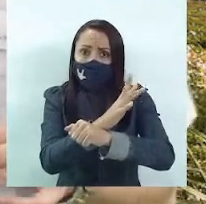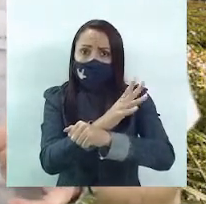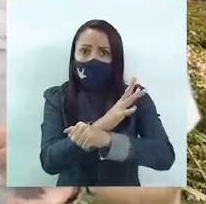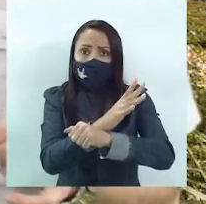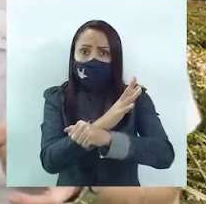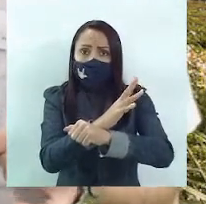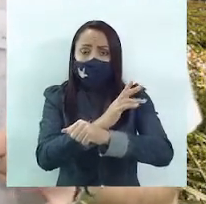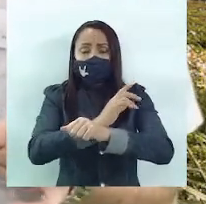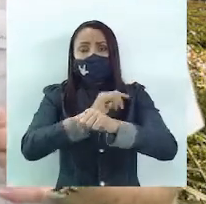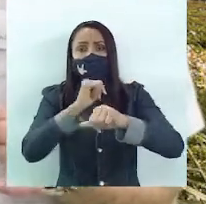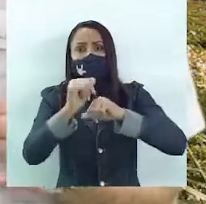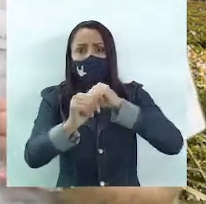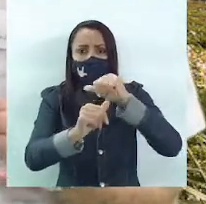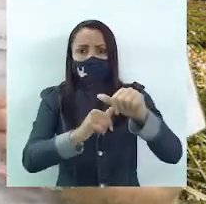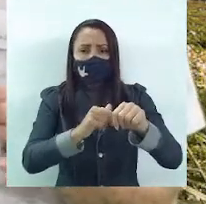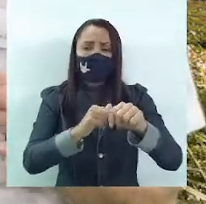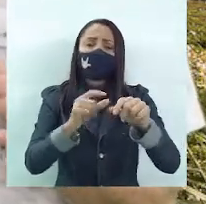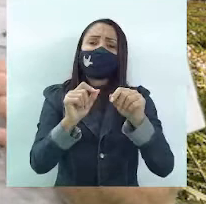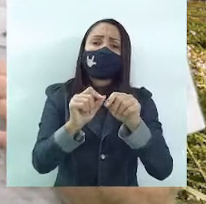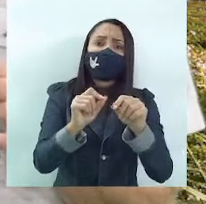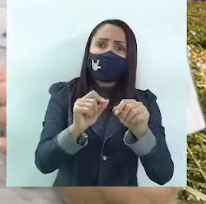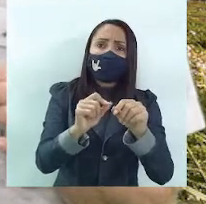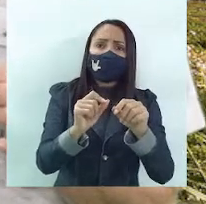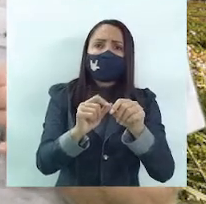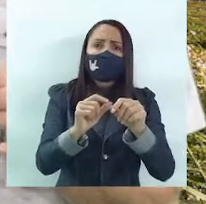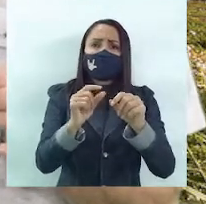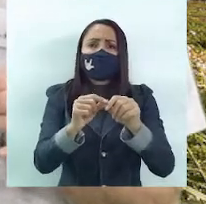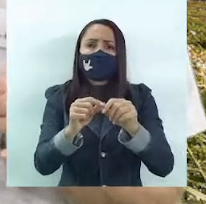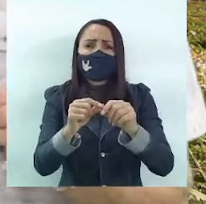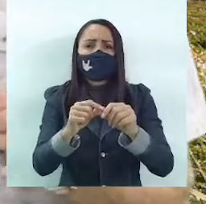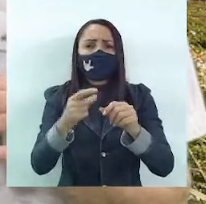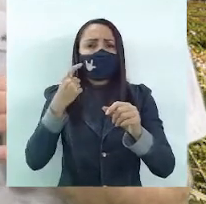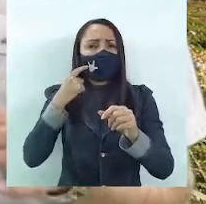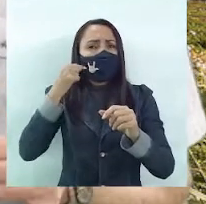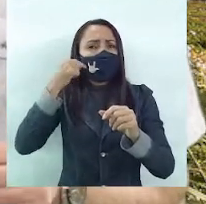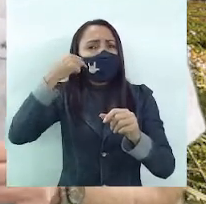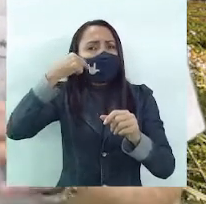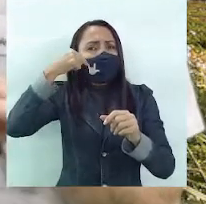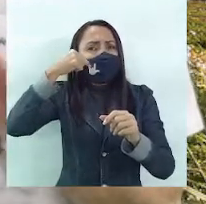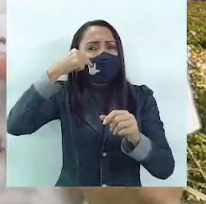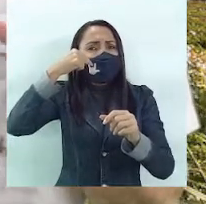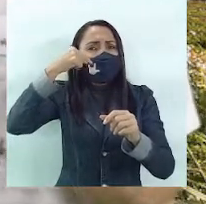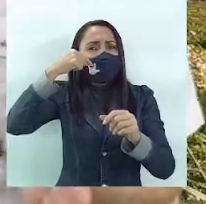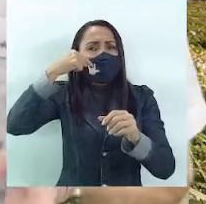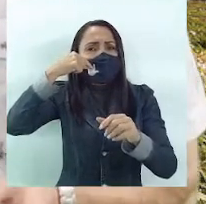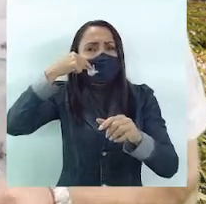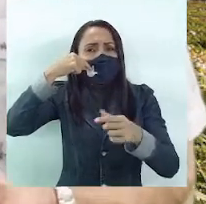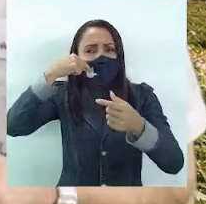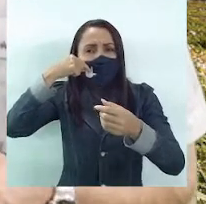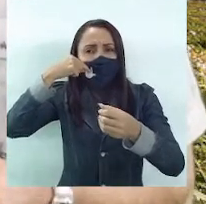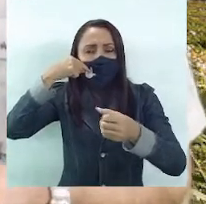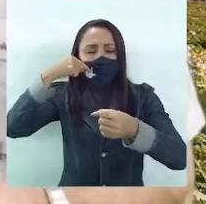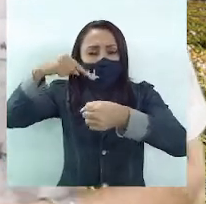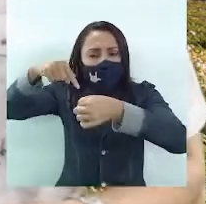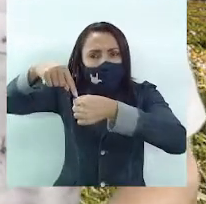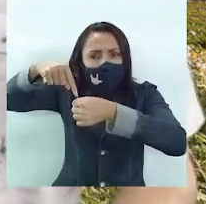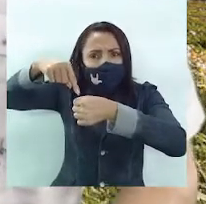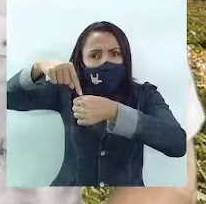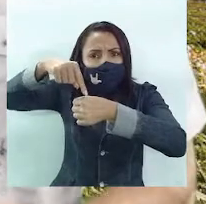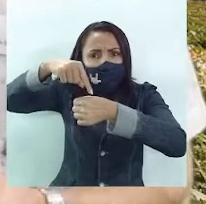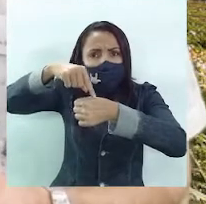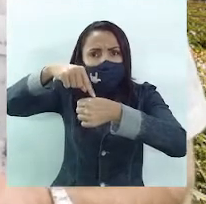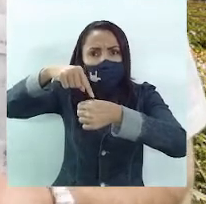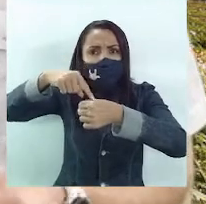vai corroer, vai fazer buraquinhos, pequenos buraquinhos no nosso esmalte, que é a parte mais externa dos dentes, que